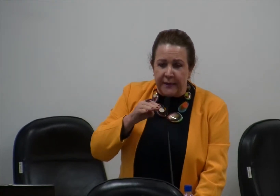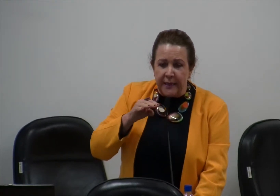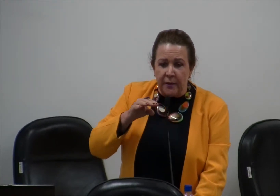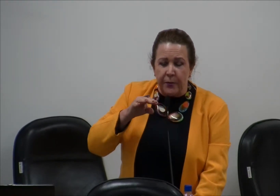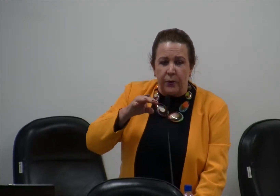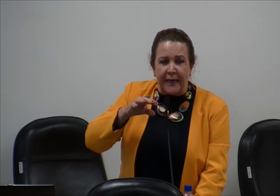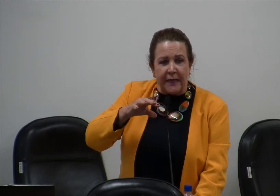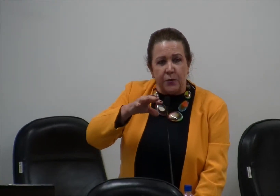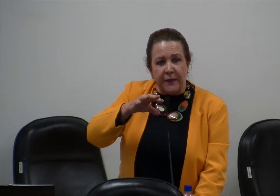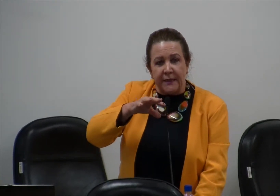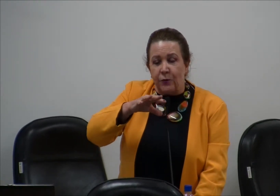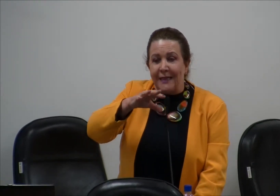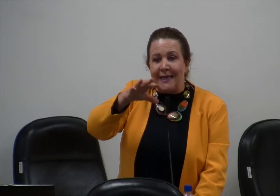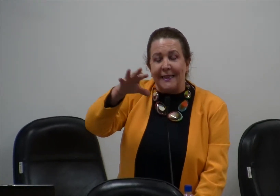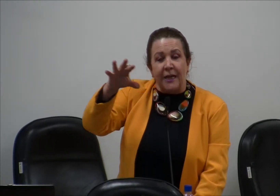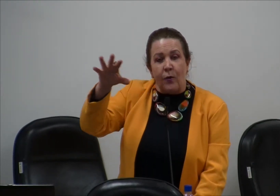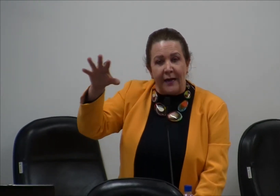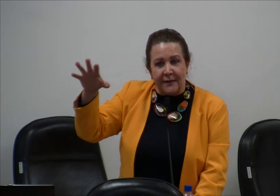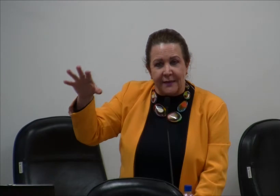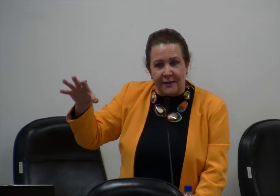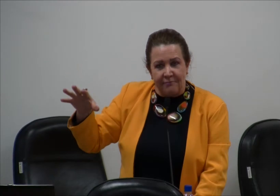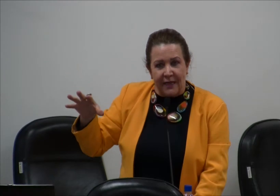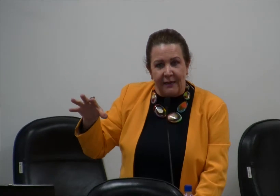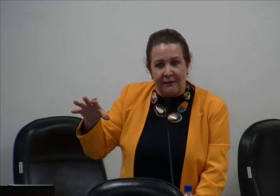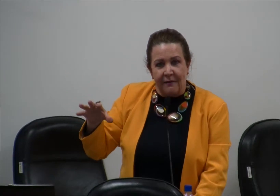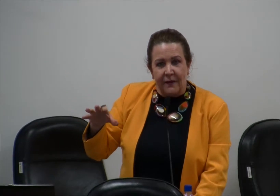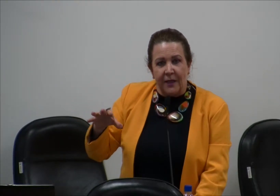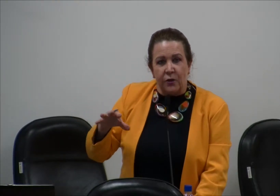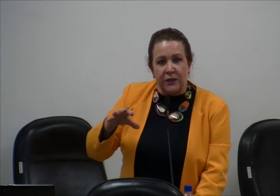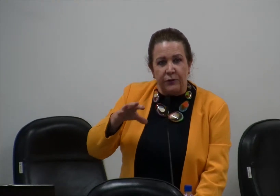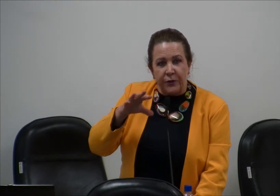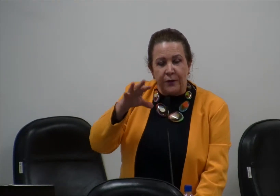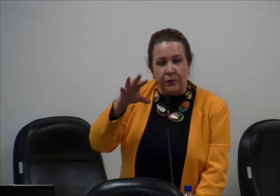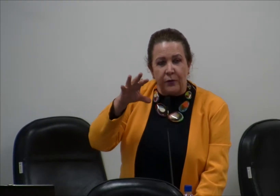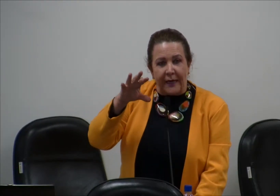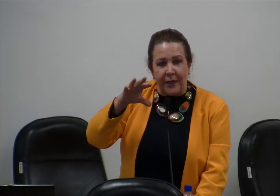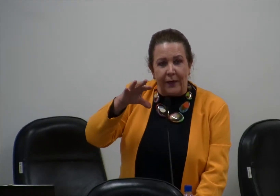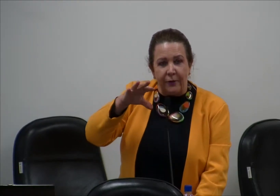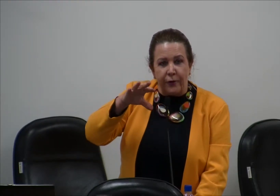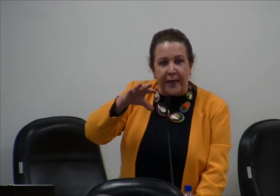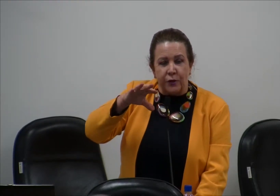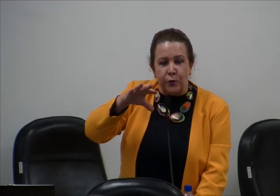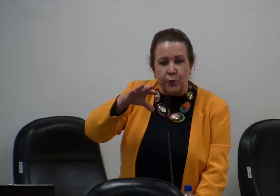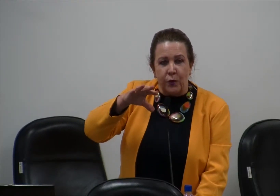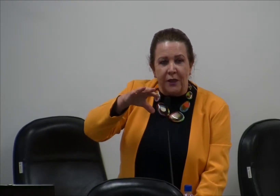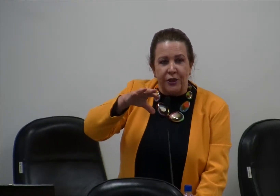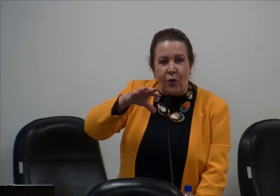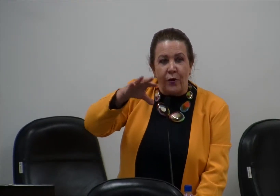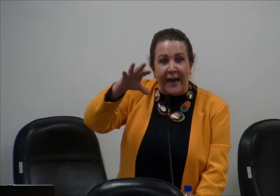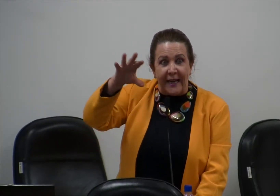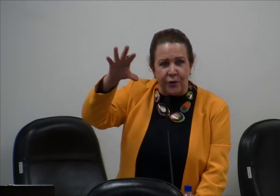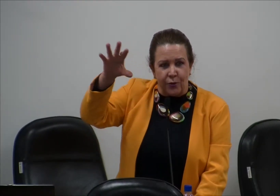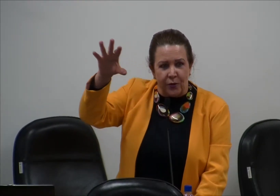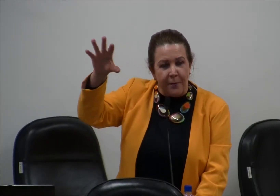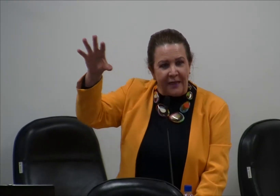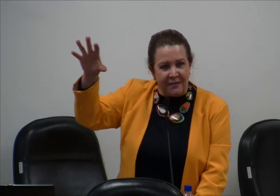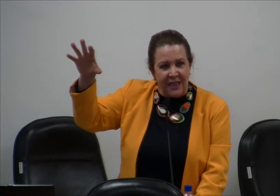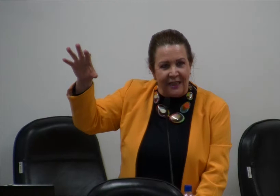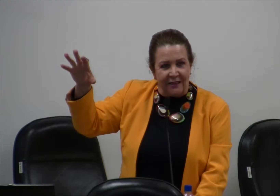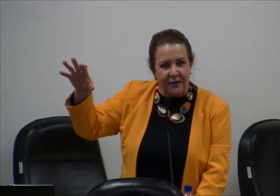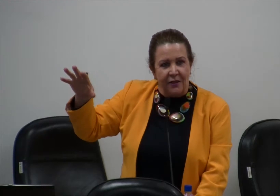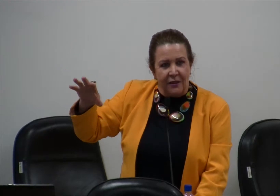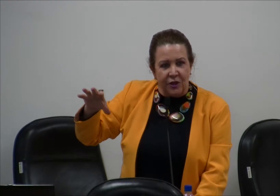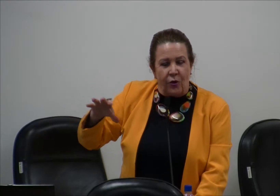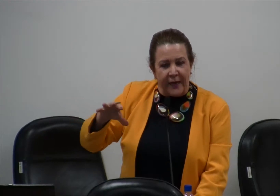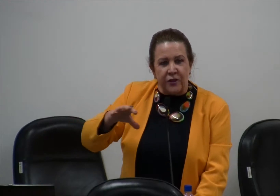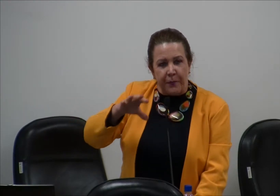por exemplo, aquelas plantas são inadequadas, né? Inclusive, eu fiz aquilo ali foi assunto de congresso em